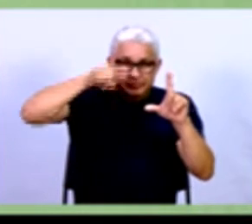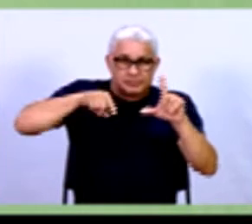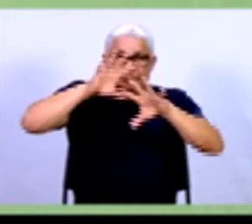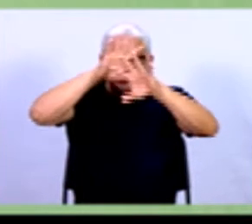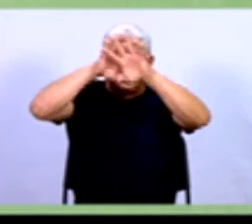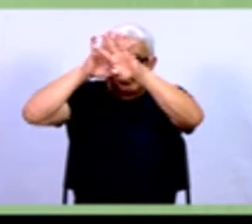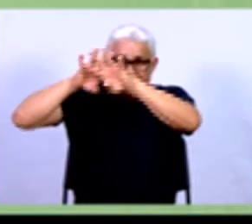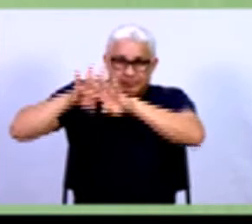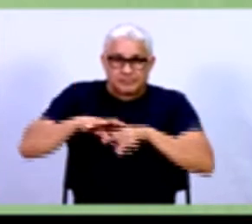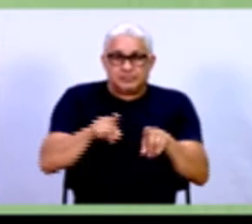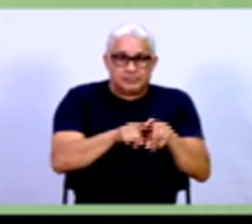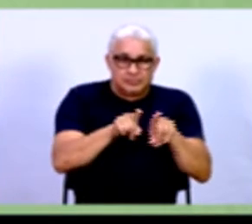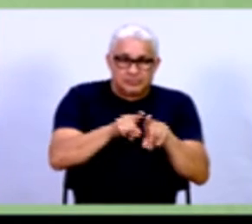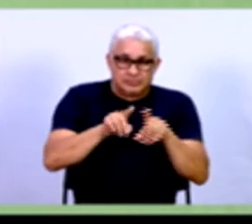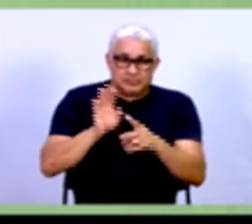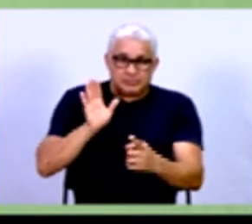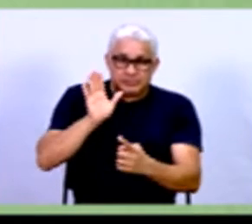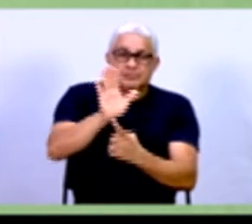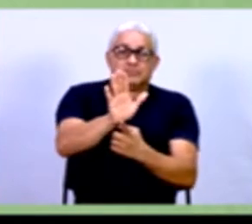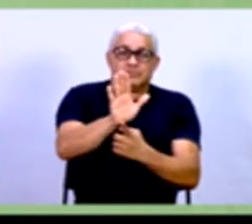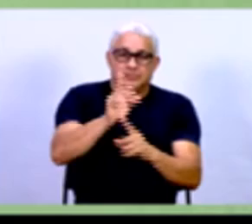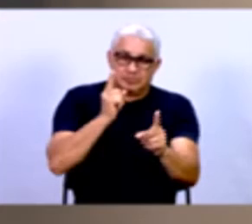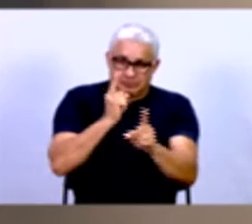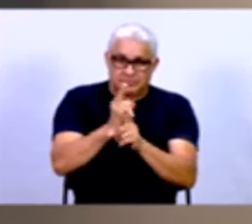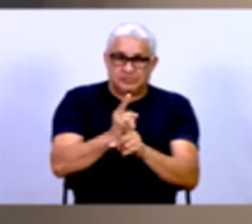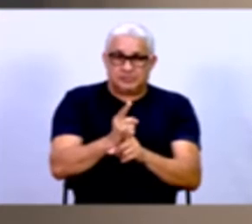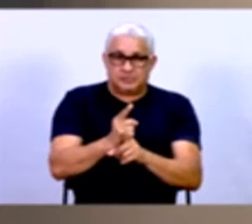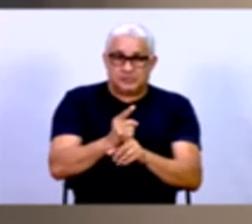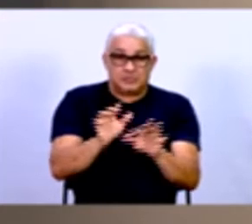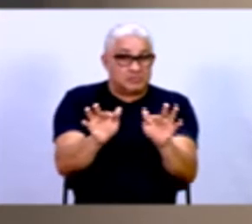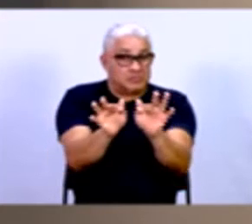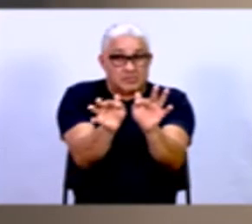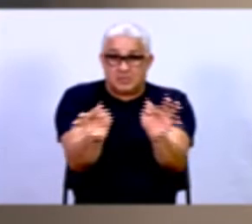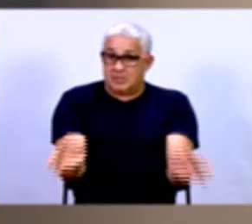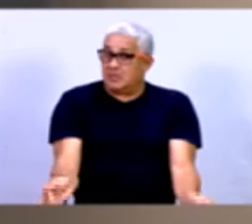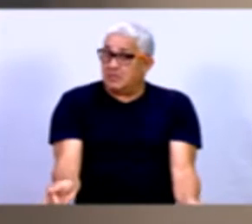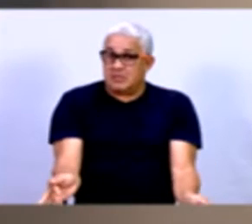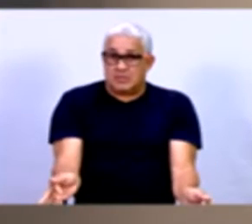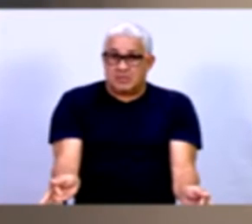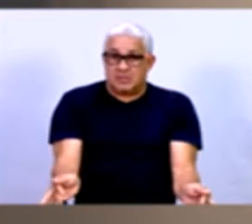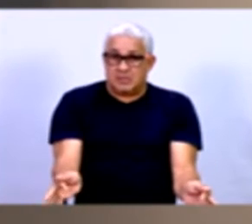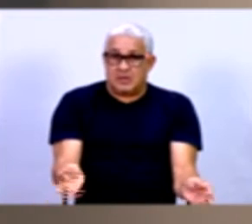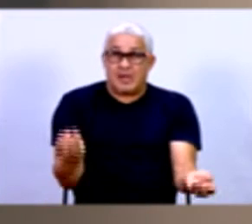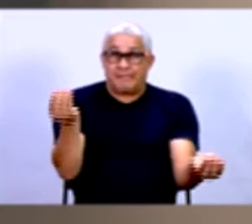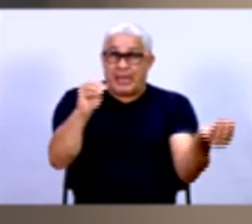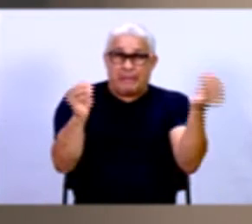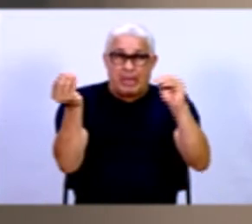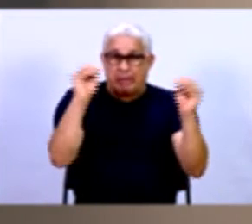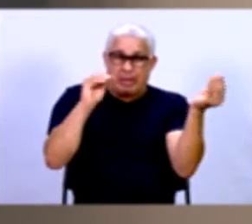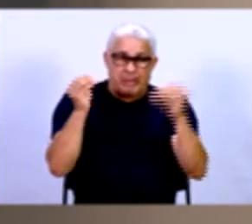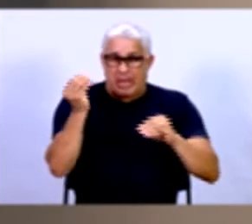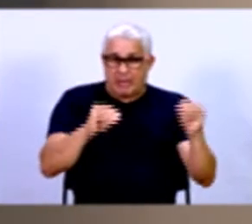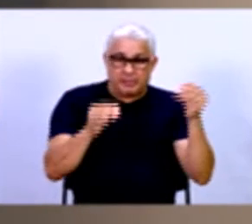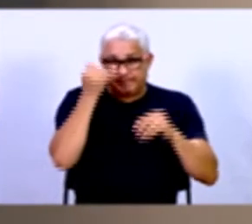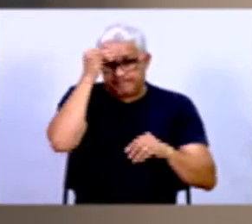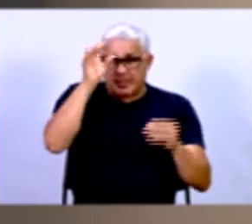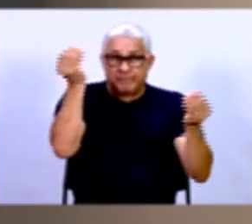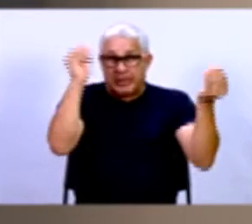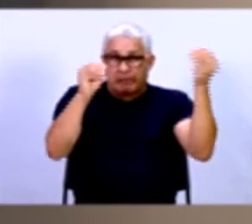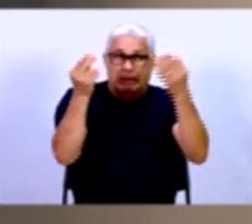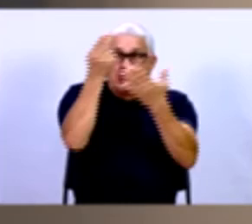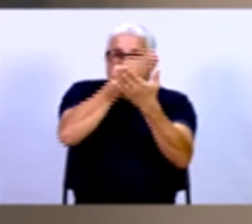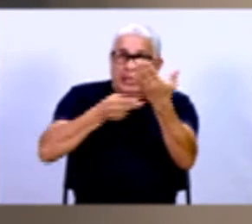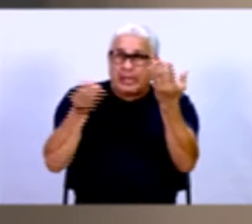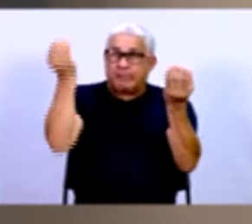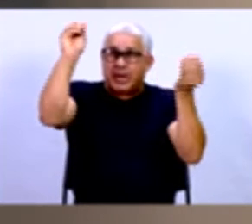os resultados encontrados. De uma maneira simples, tá, gente? Não adianta ficar enfeitando, enchendo de figurinha o